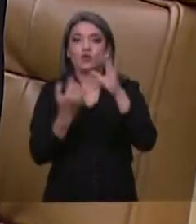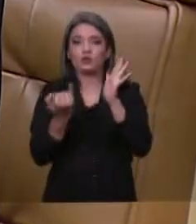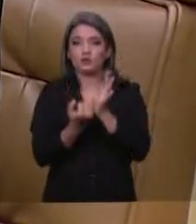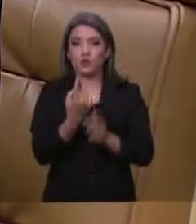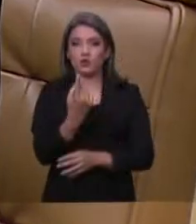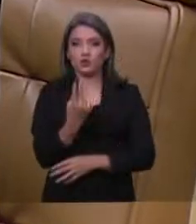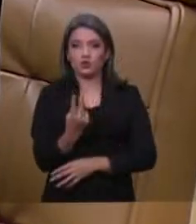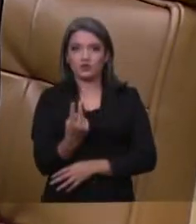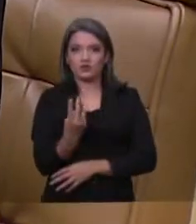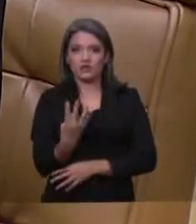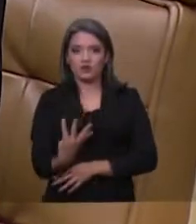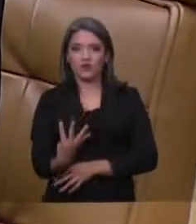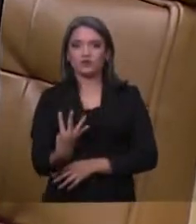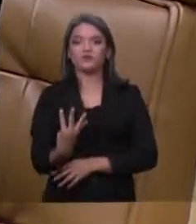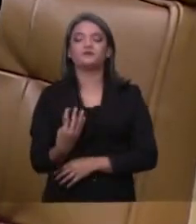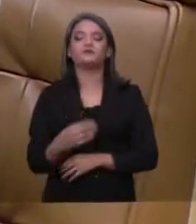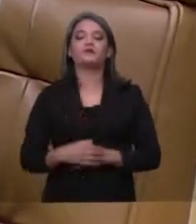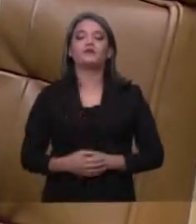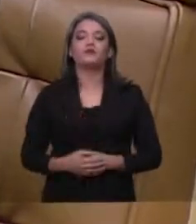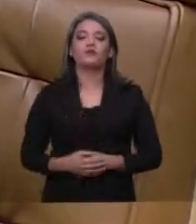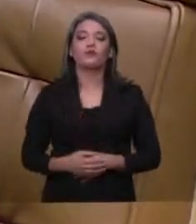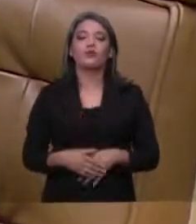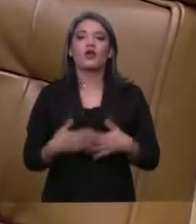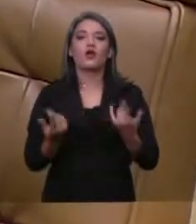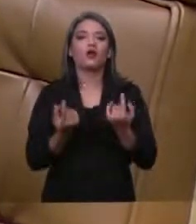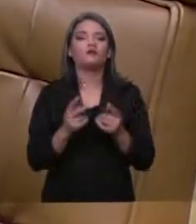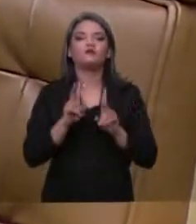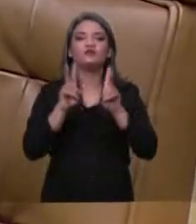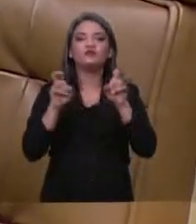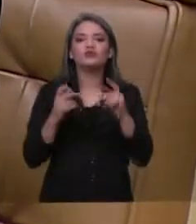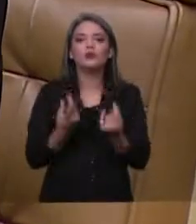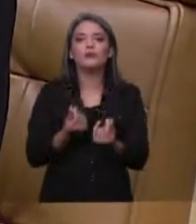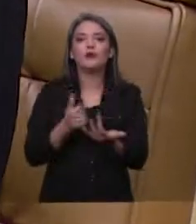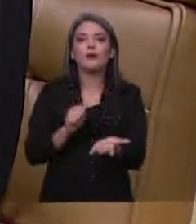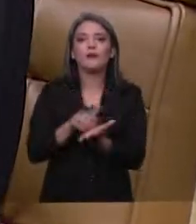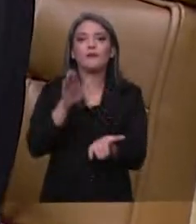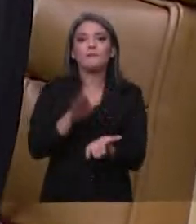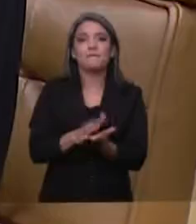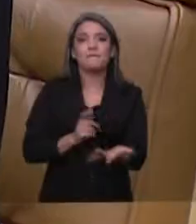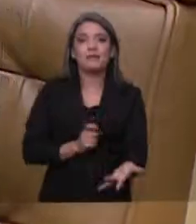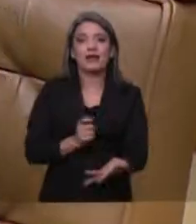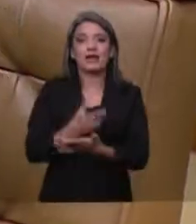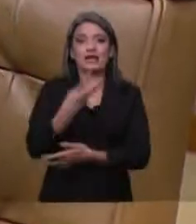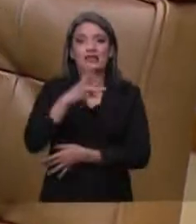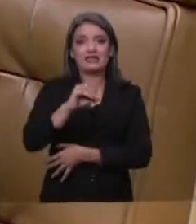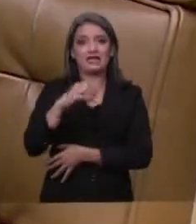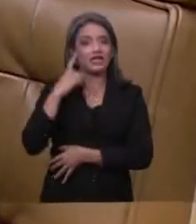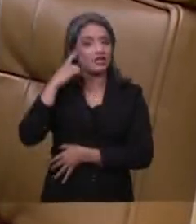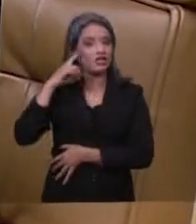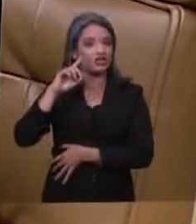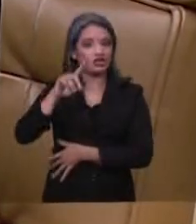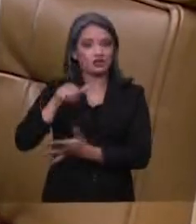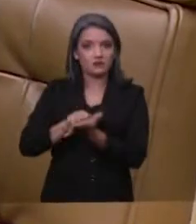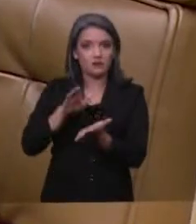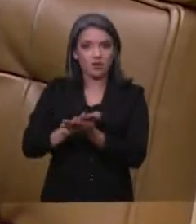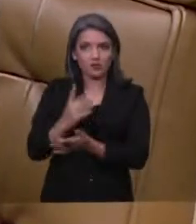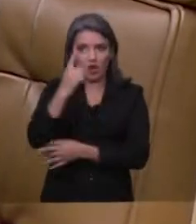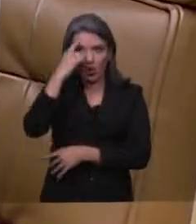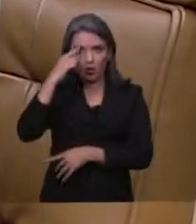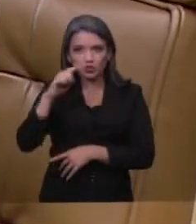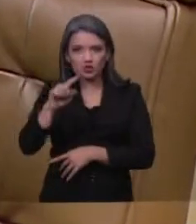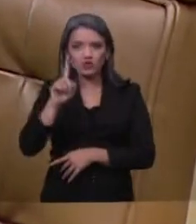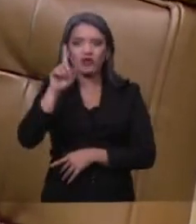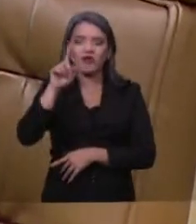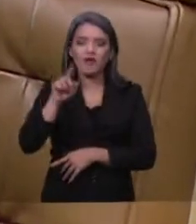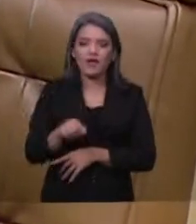Penal. Quanto à pena pecuniária, condeno o réu ainda ao pagamento de 30 dias multas, devendo cada dia multa ser calculada à razão